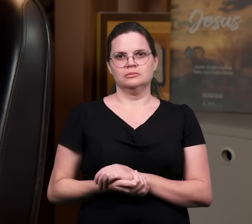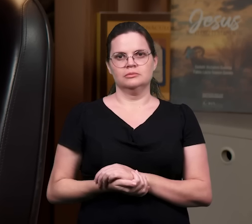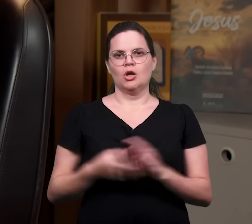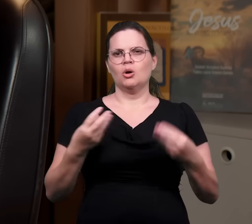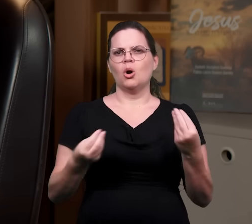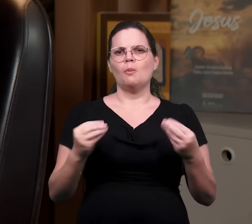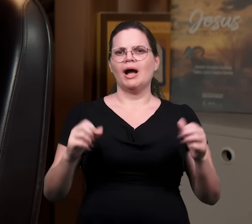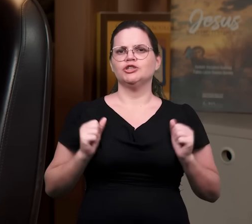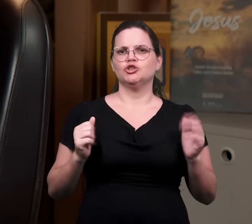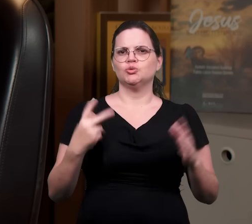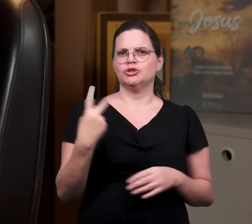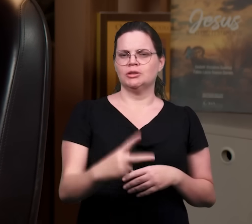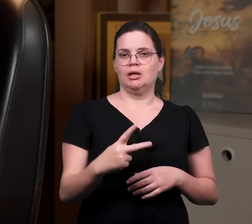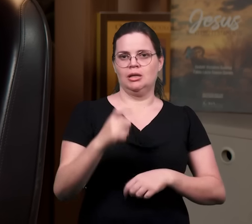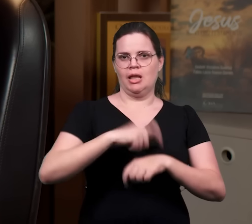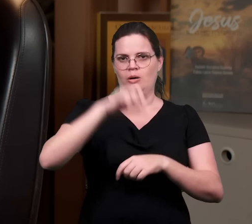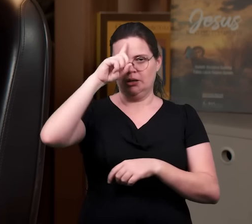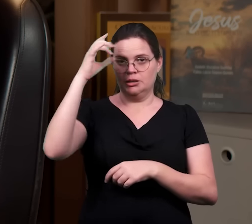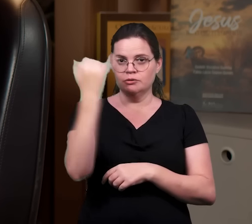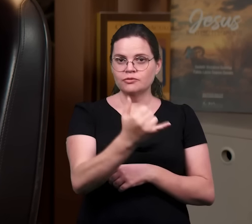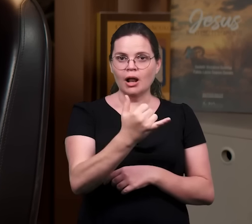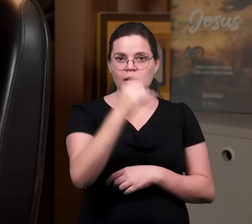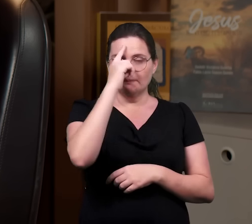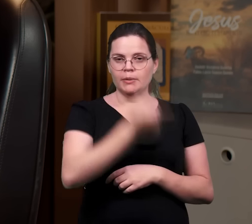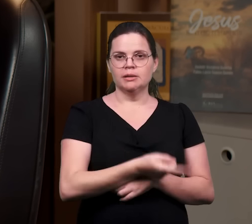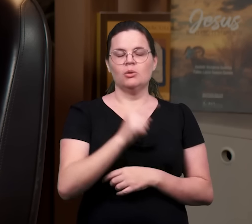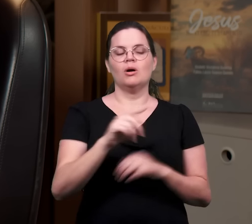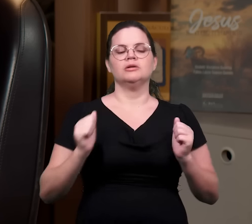agiu diante da palavra do Senhor, né?